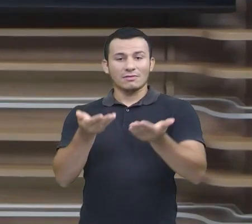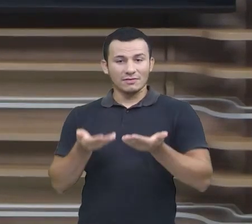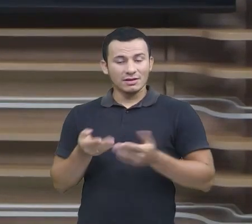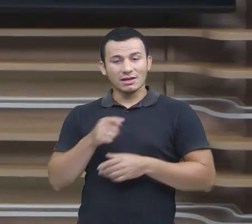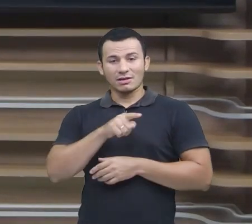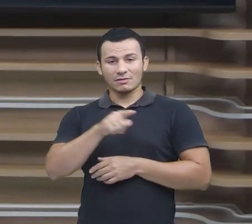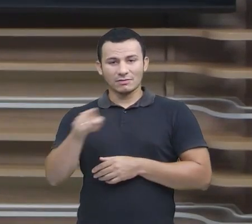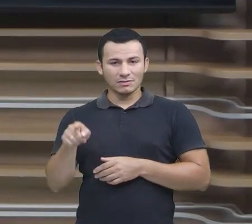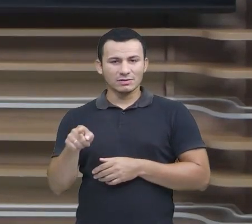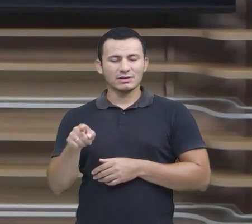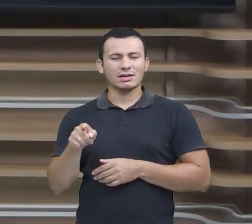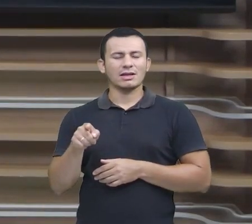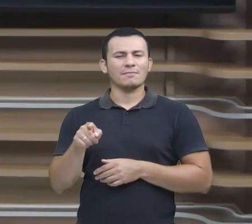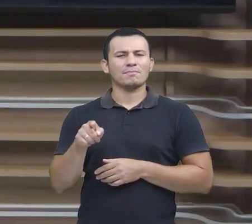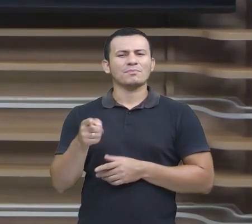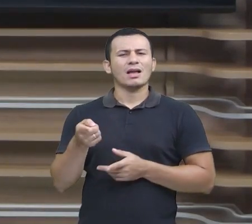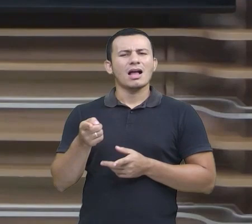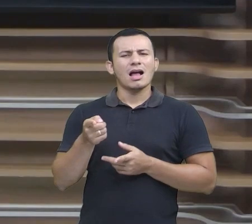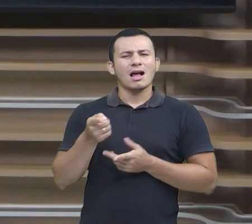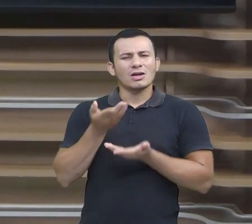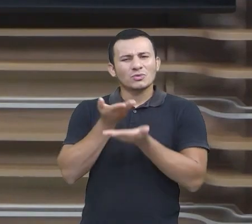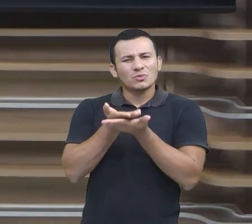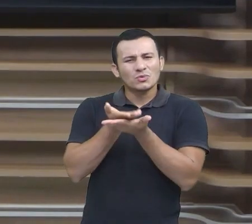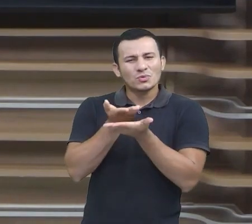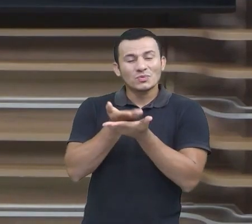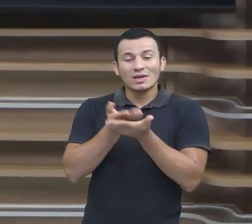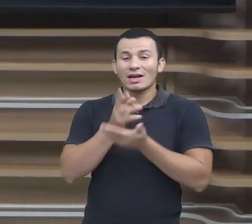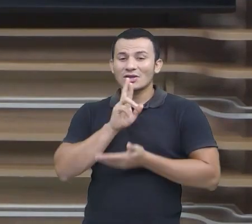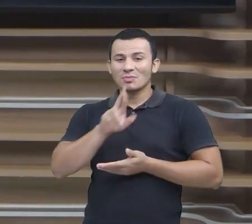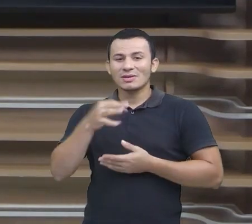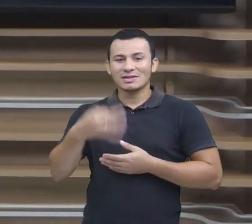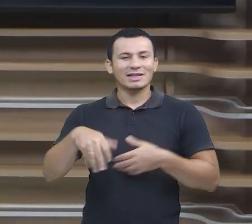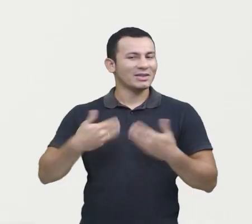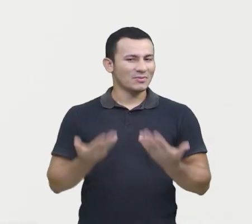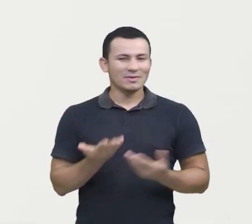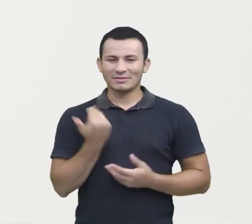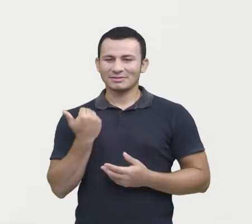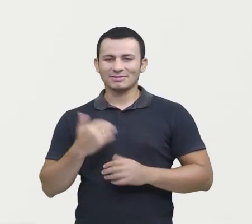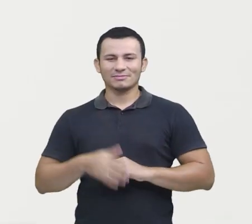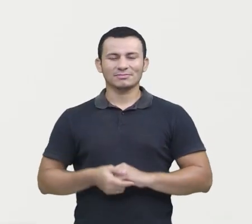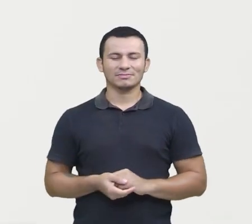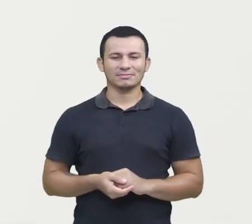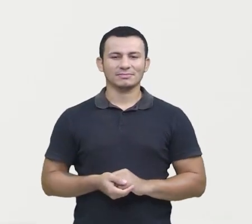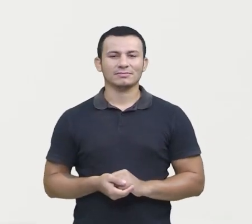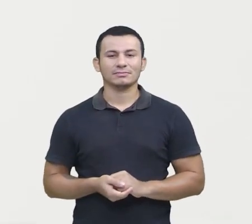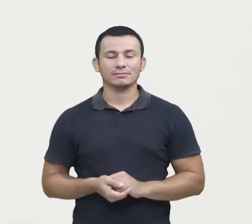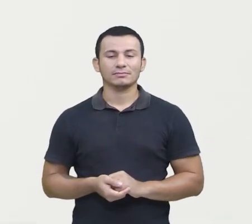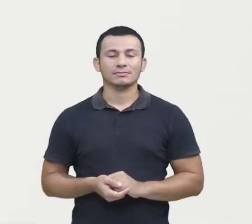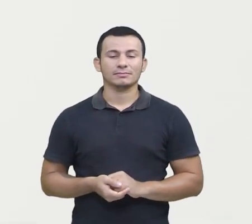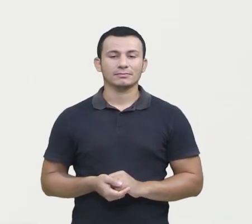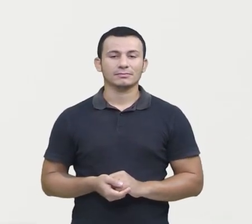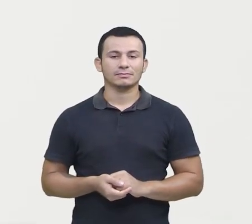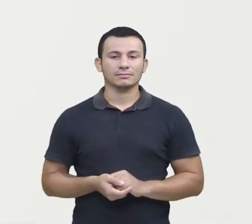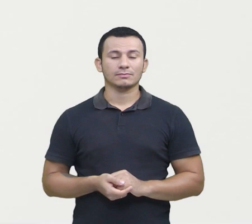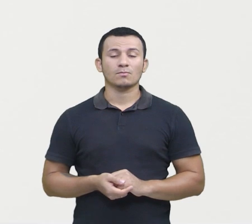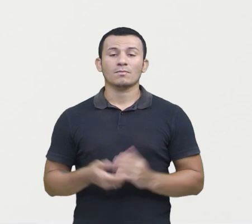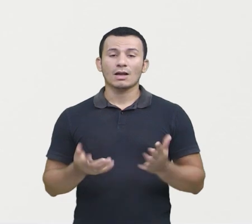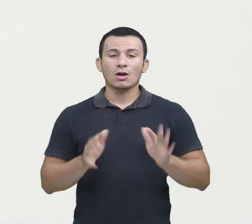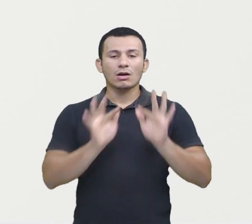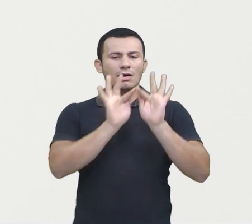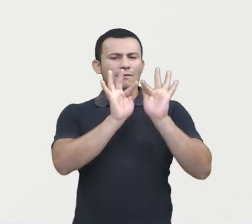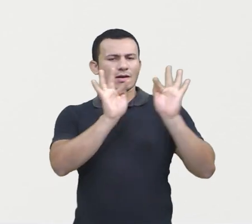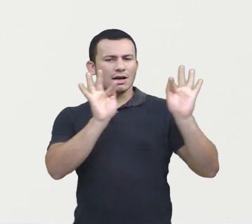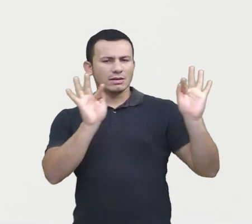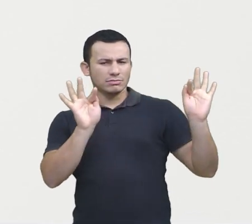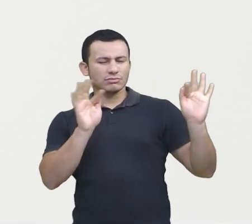a desvendarem as nossas respostas. Vamos lá? Crianças, vamos ler o nosso desafio